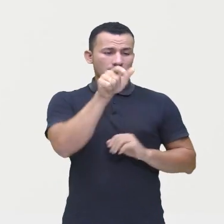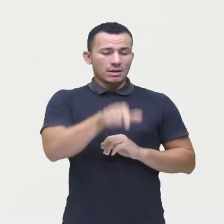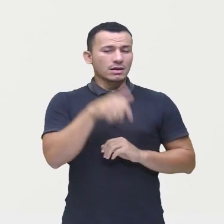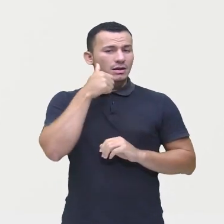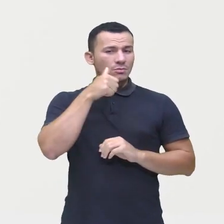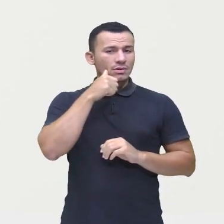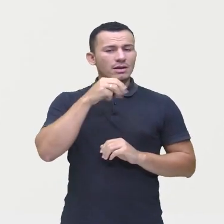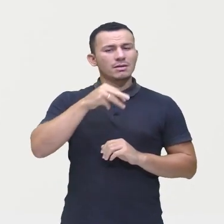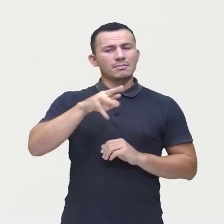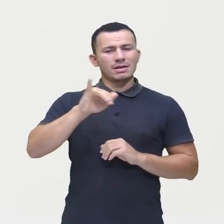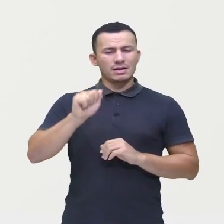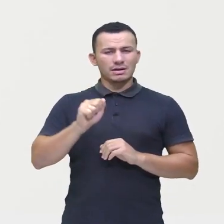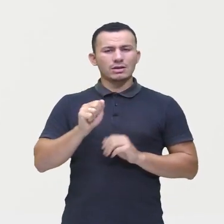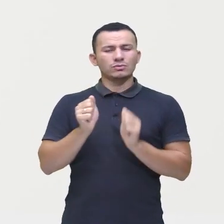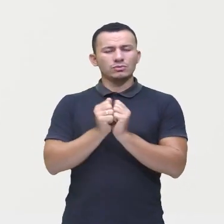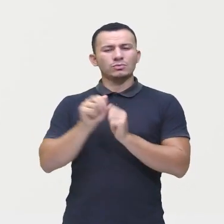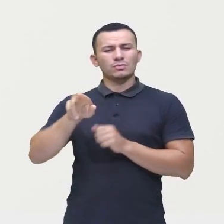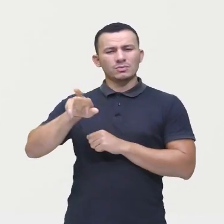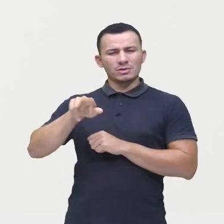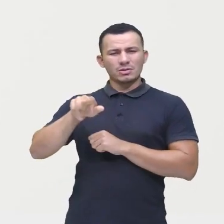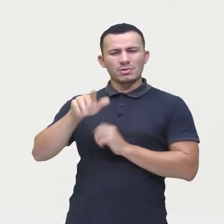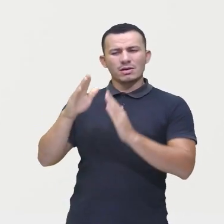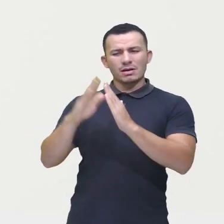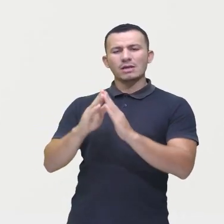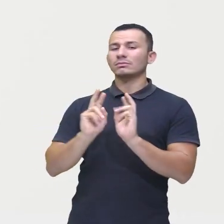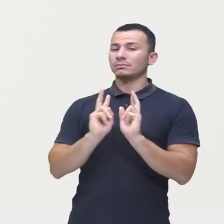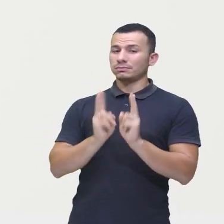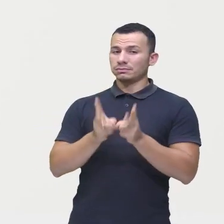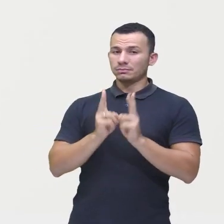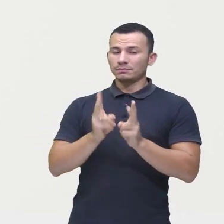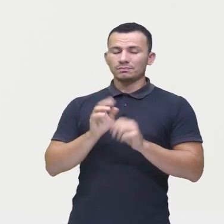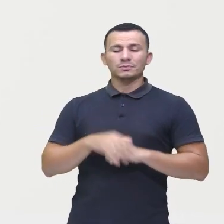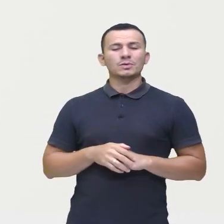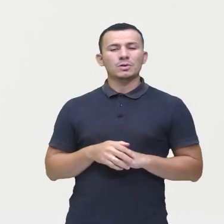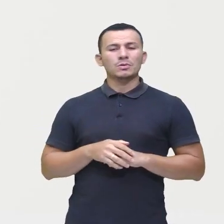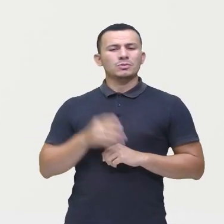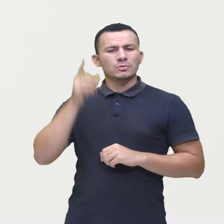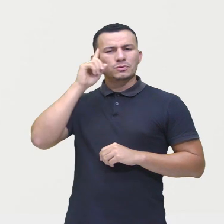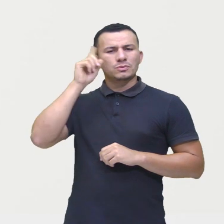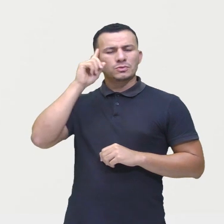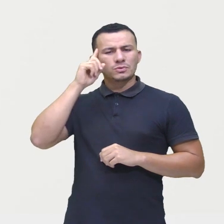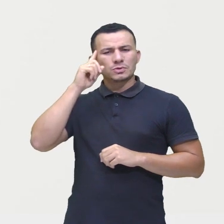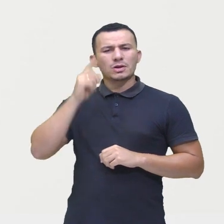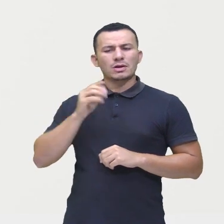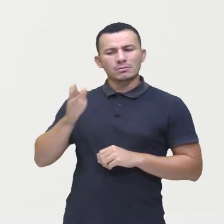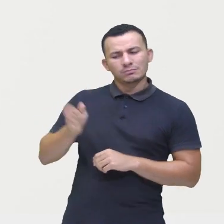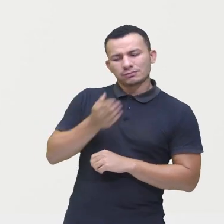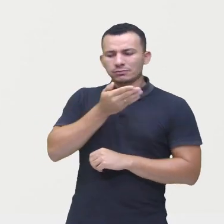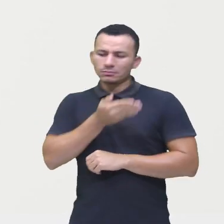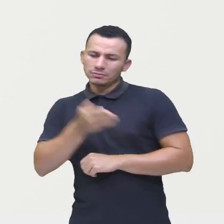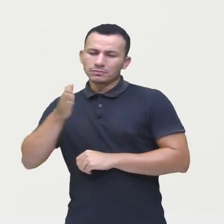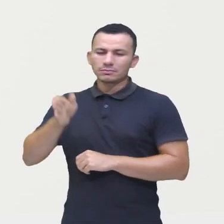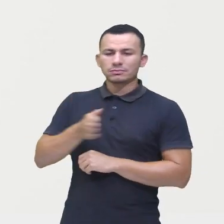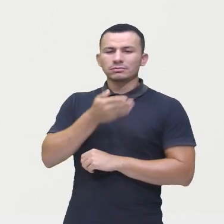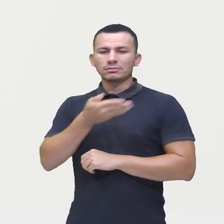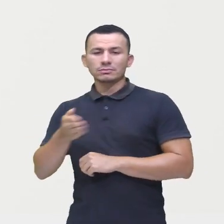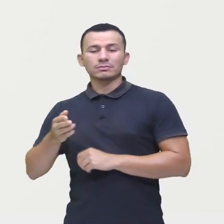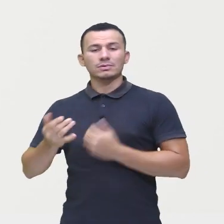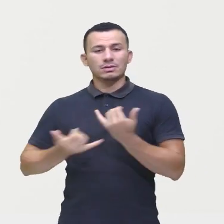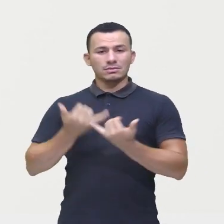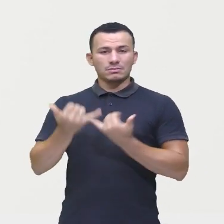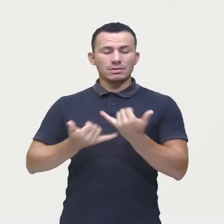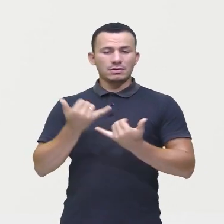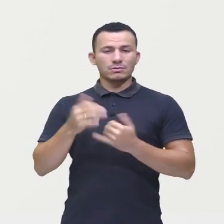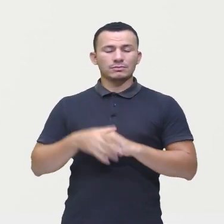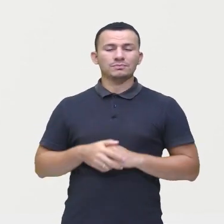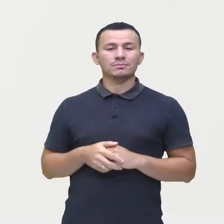seus irmãos estão em casa e todos os dias brincam de ping-pong. Maria quer comprar bolinhas para jogar e